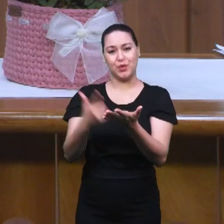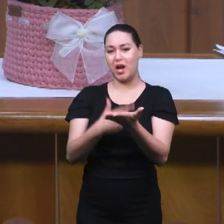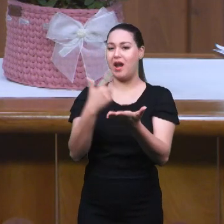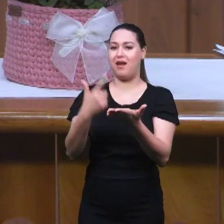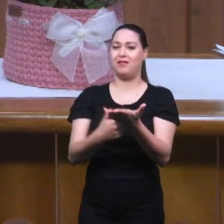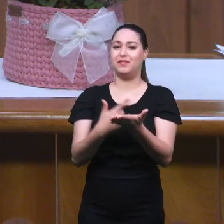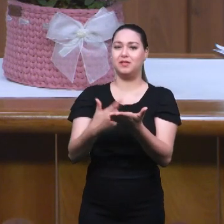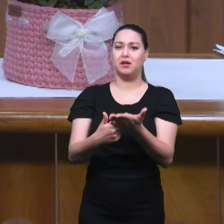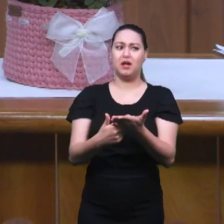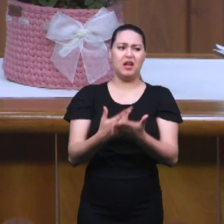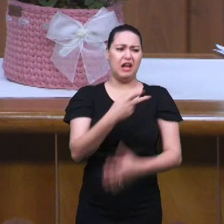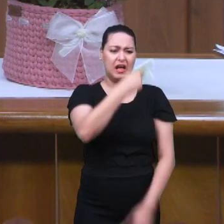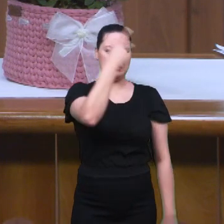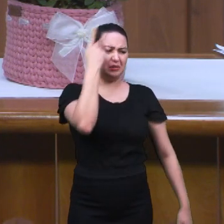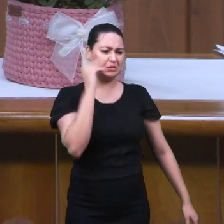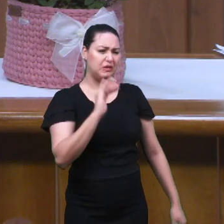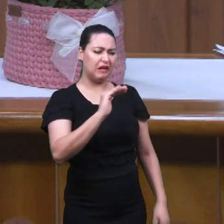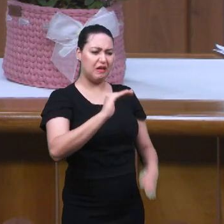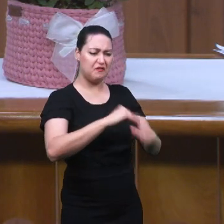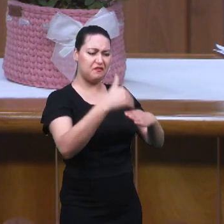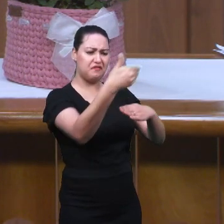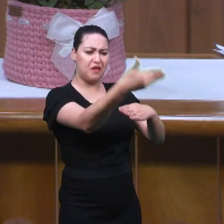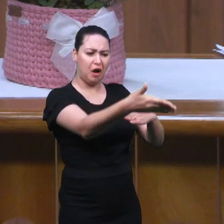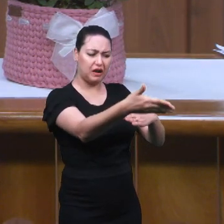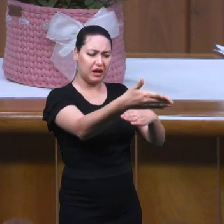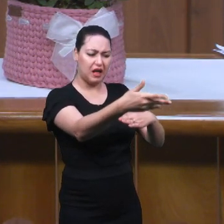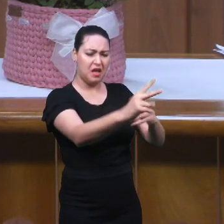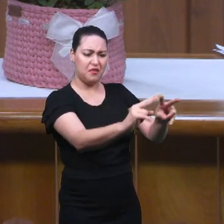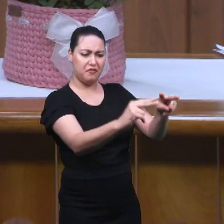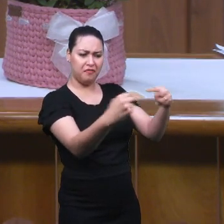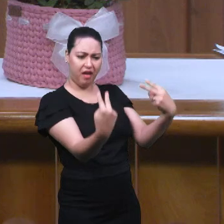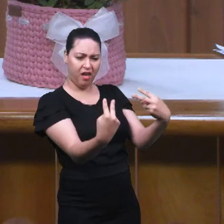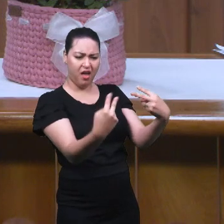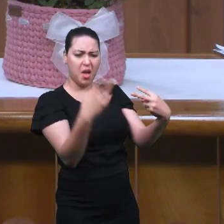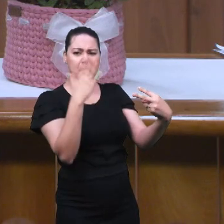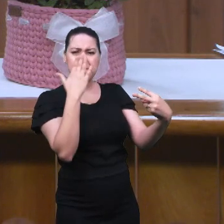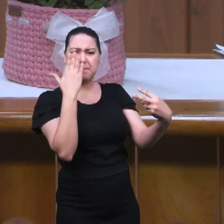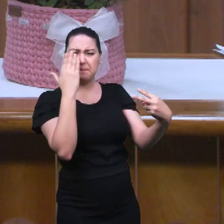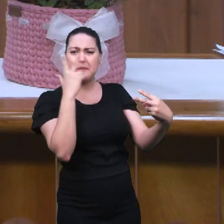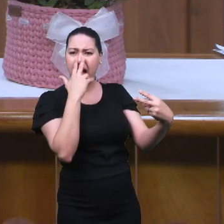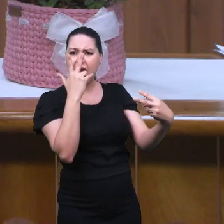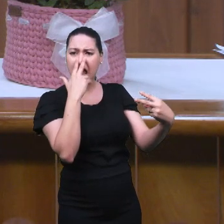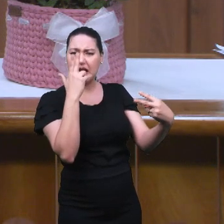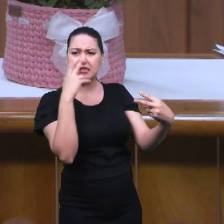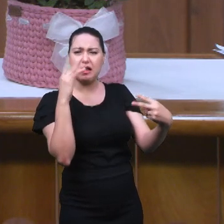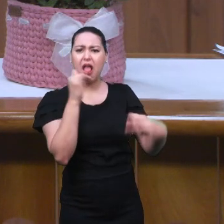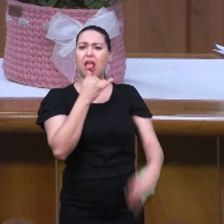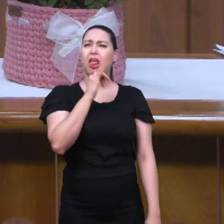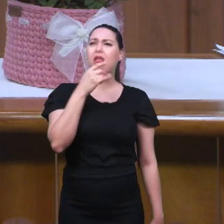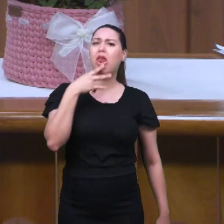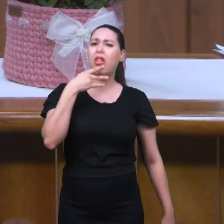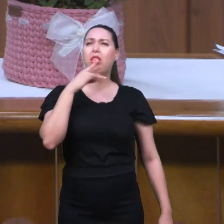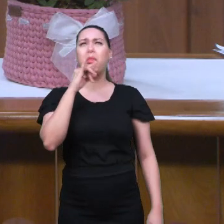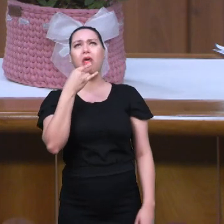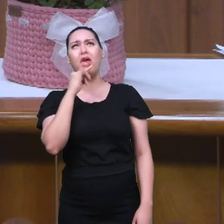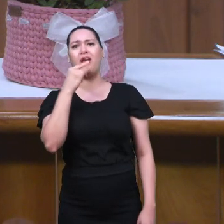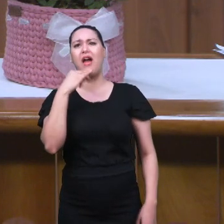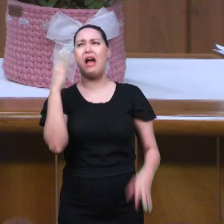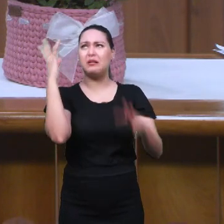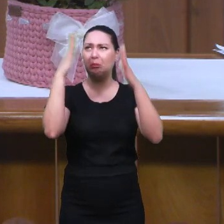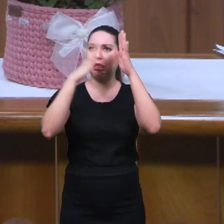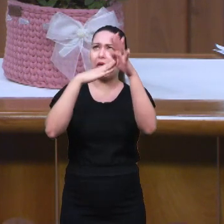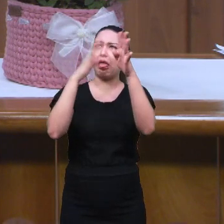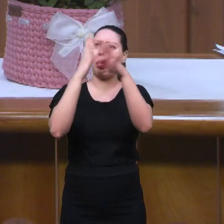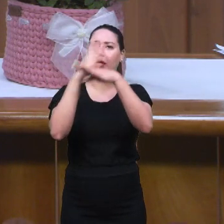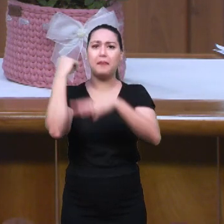diz, estão embriagados, estão doidos. Então, sim, a igreja tem que se embriagar agora com a bênção do Espírito